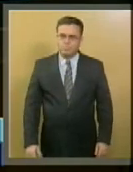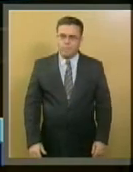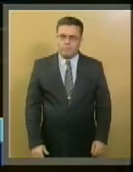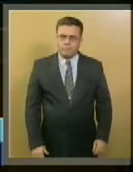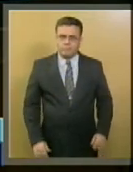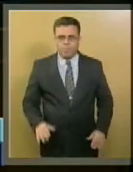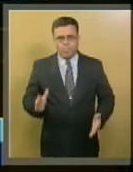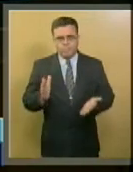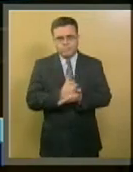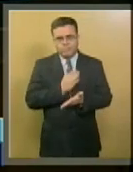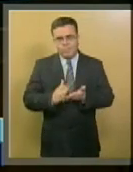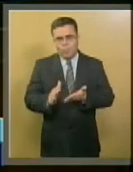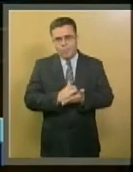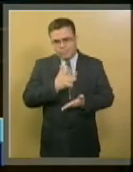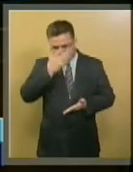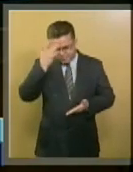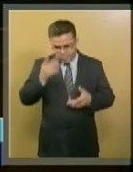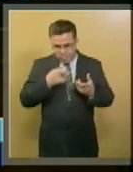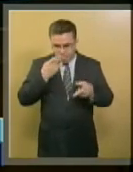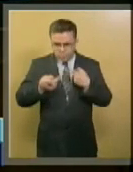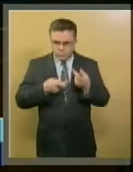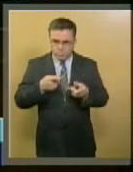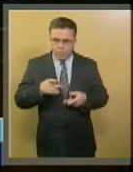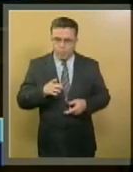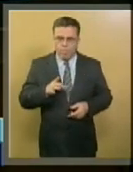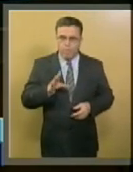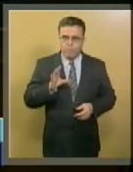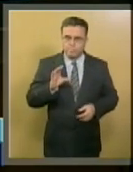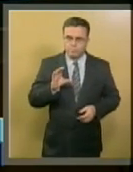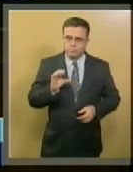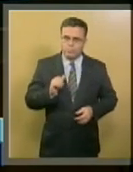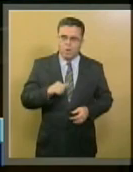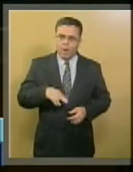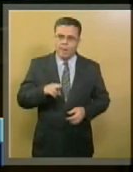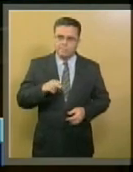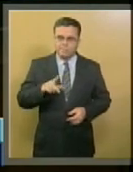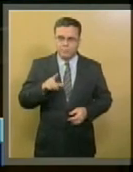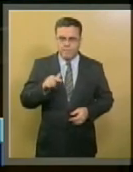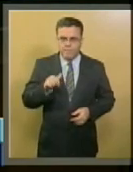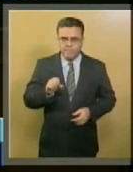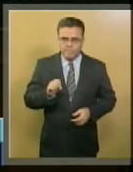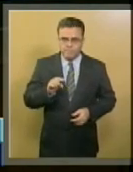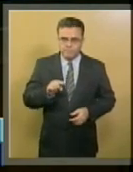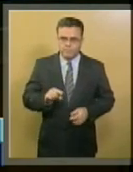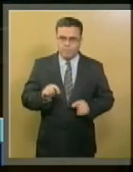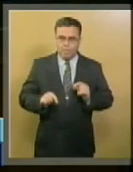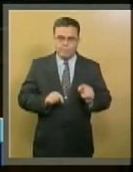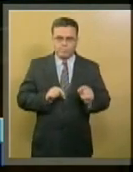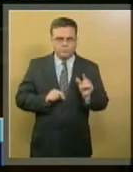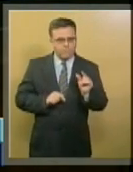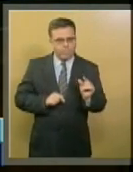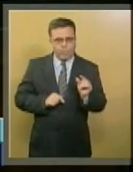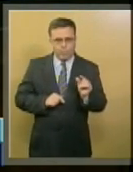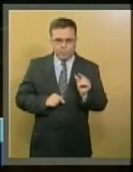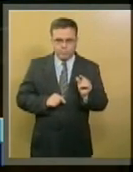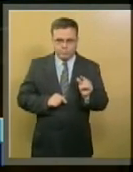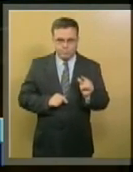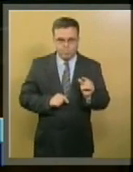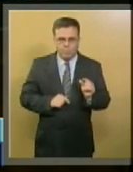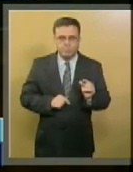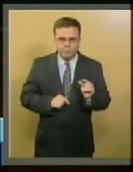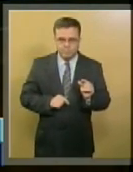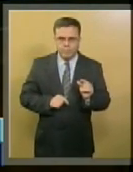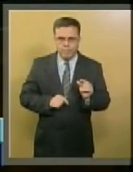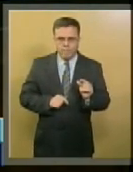Olha, alguns aplicadores chamam-se cânulas. E aqui, senhores, é o tamanho do microchip que é injetado sob